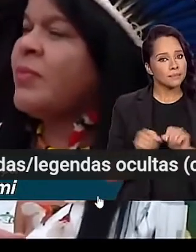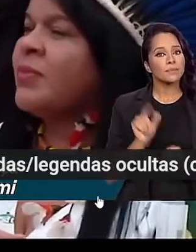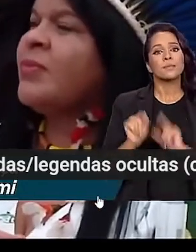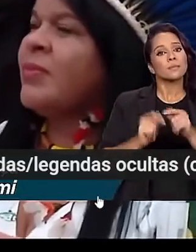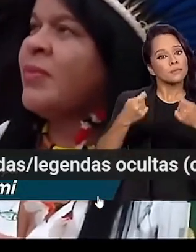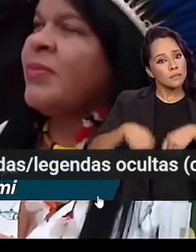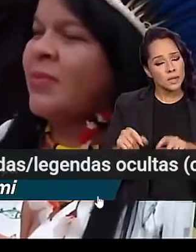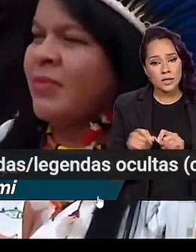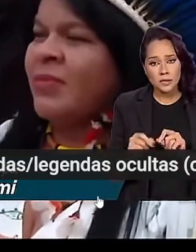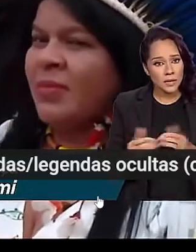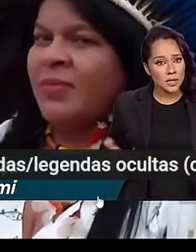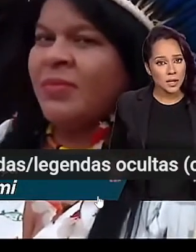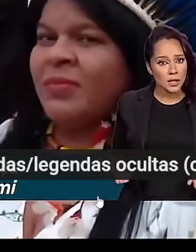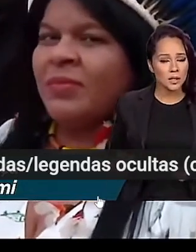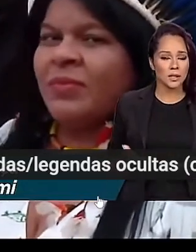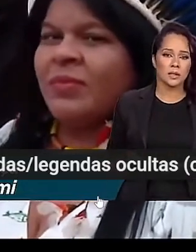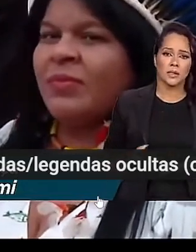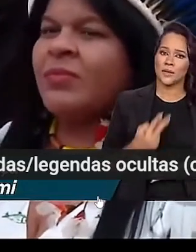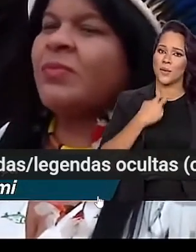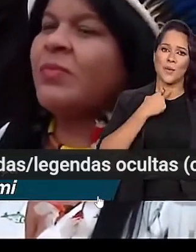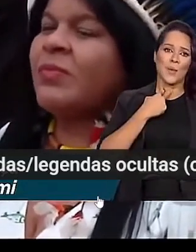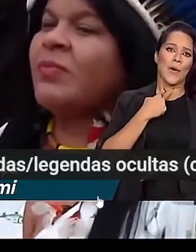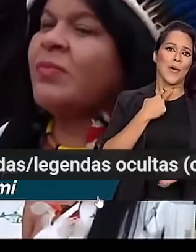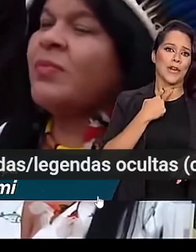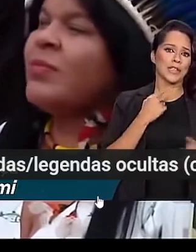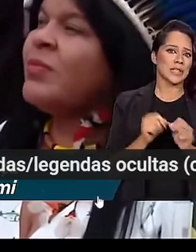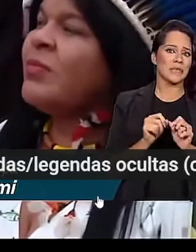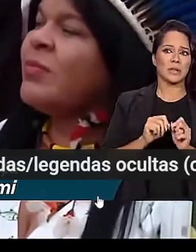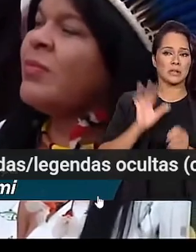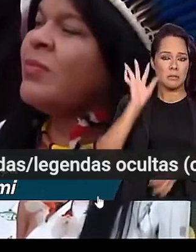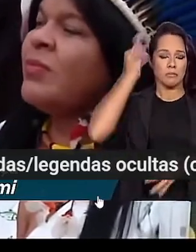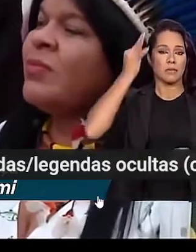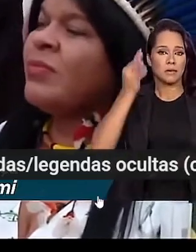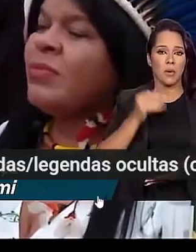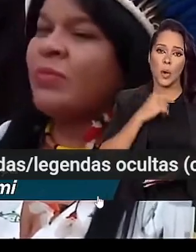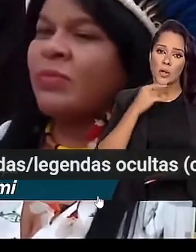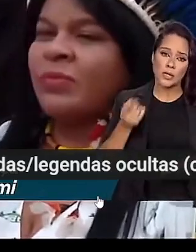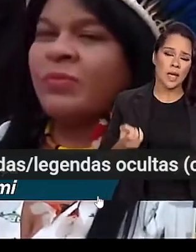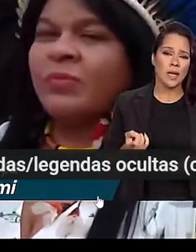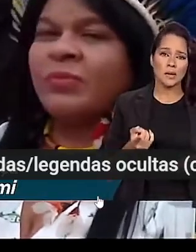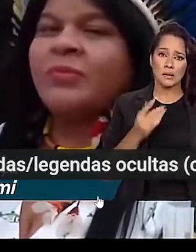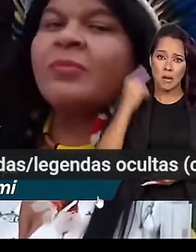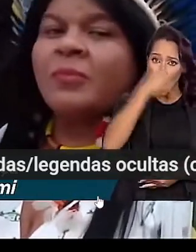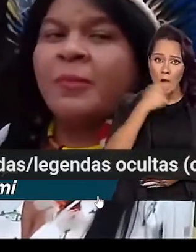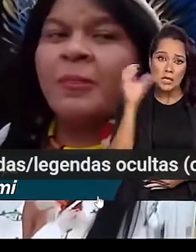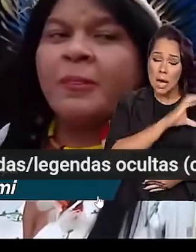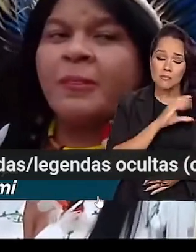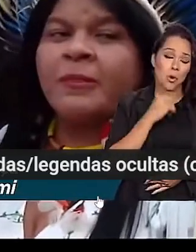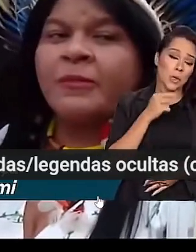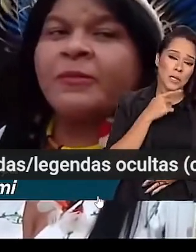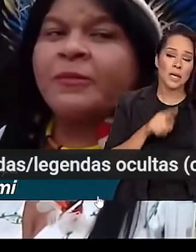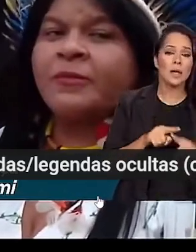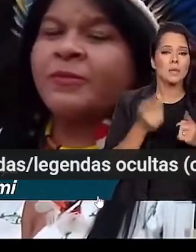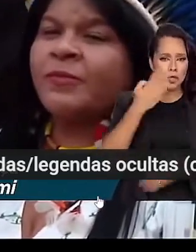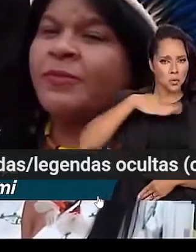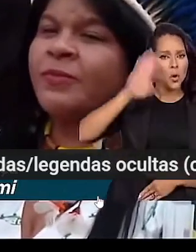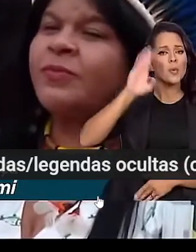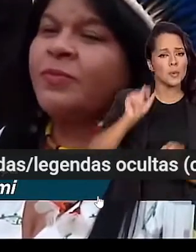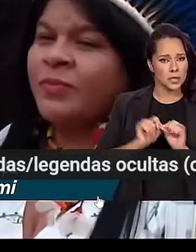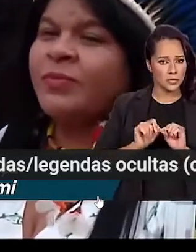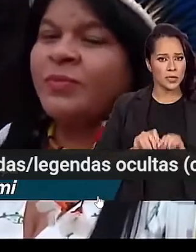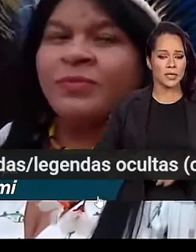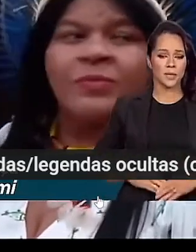Bolsonaro. Lamentável, isso tem que ser mostrado para o mundo. Tem que ser mostrada a situação para o Brasil, infelizmente tem que mostrar, devem ser